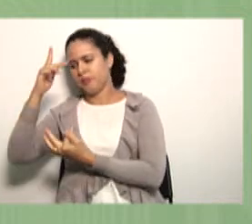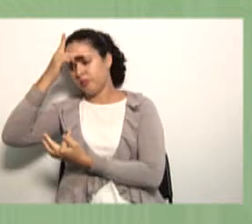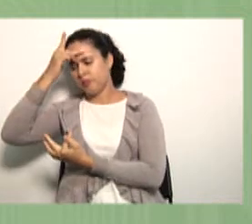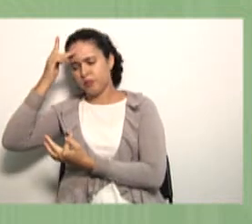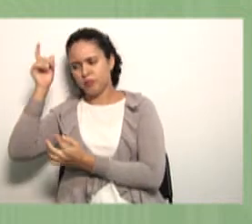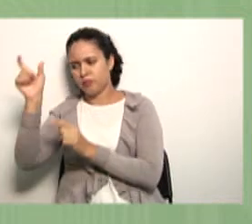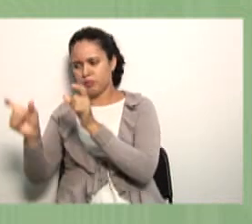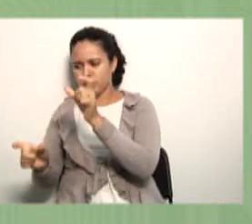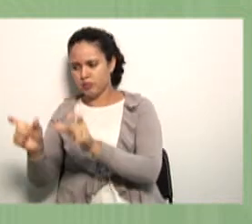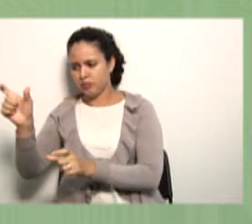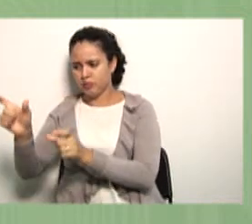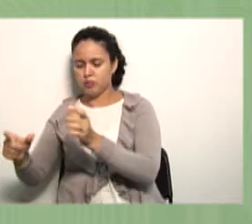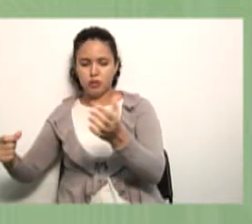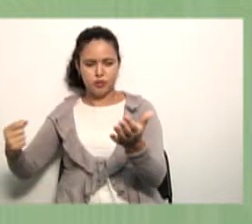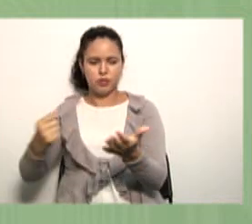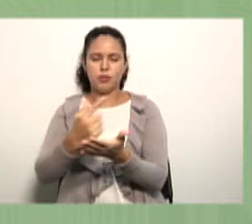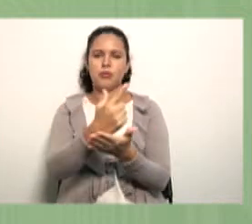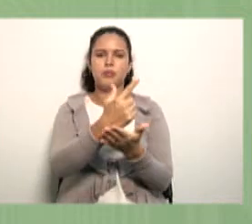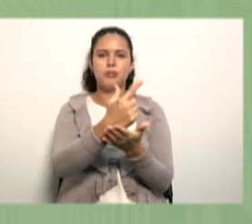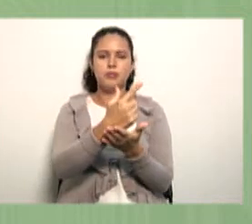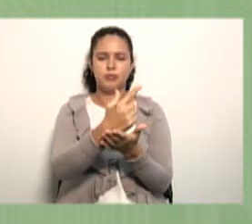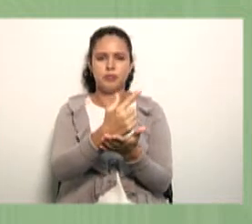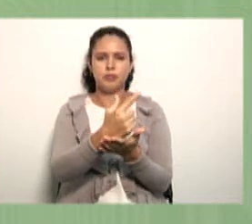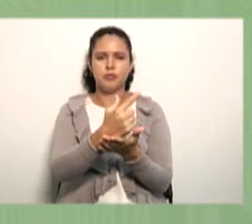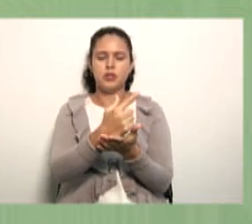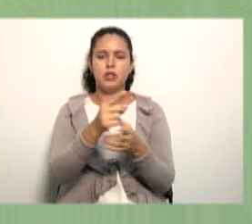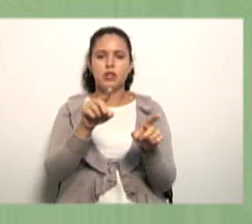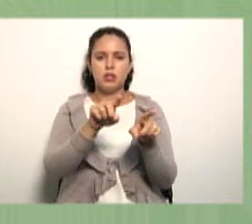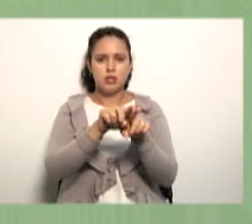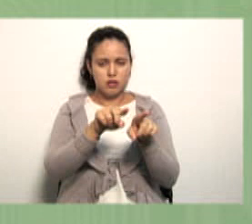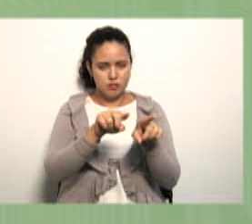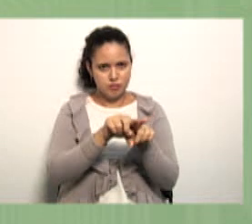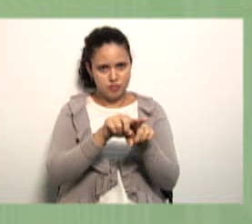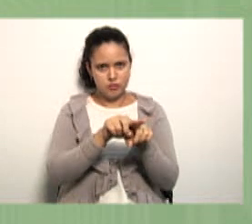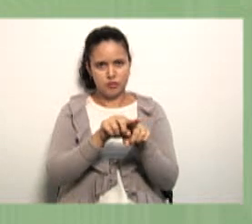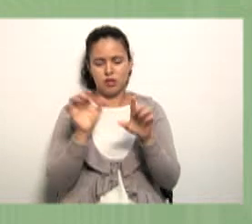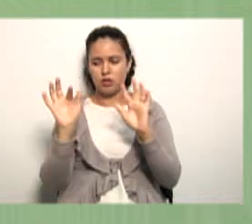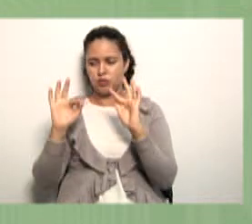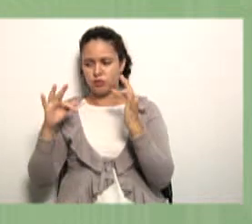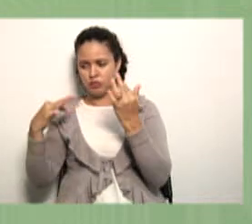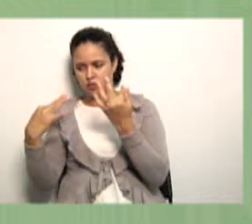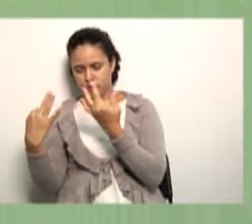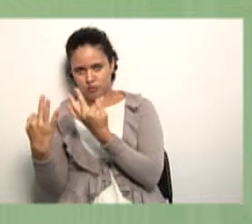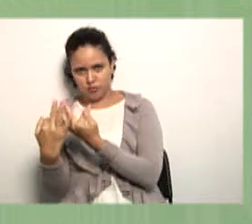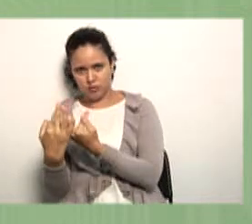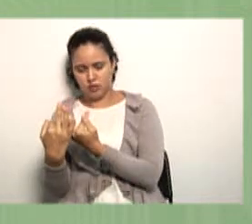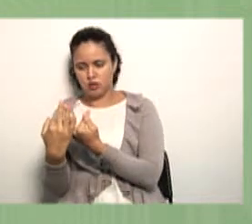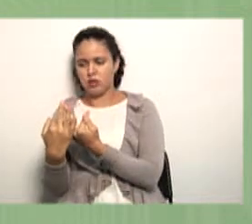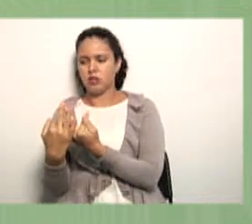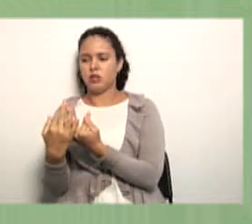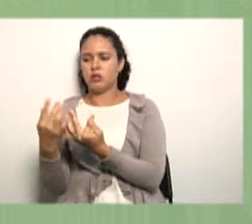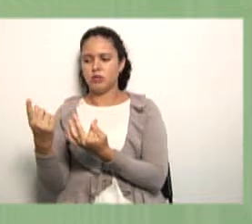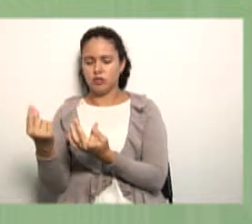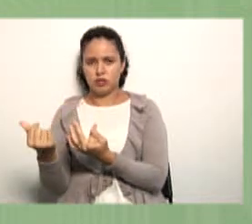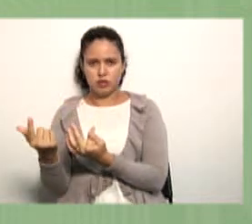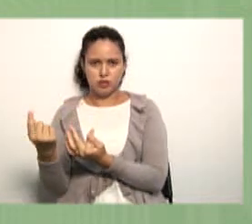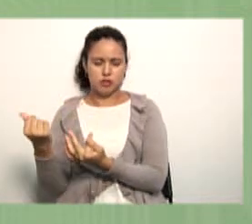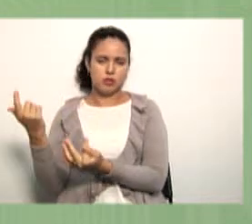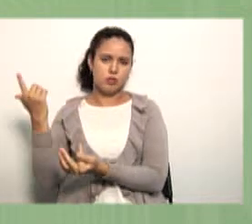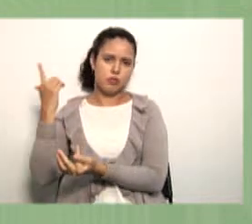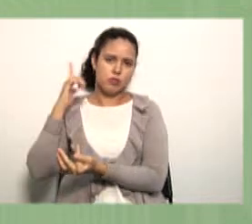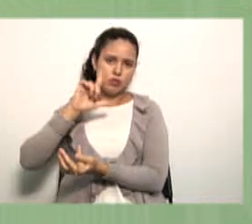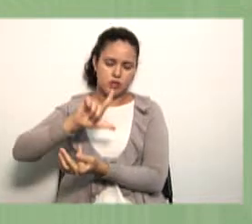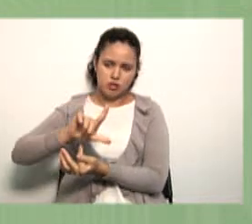que as famílias consomem. E as famílias vão remunerar isso com o dinheiro que elas ganharam a partir da